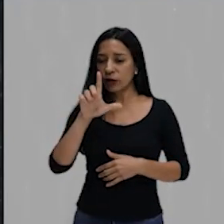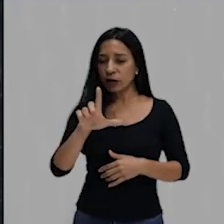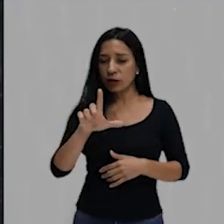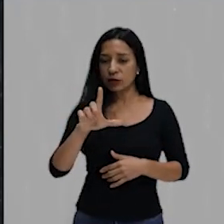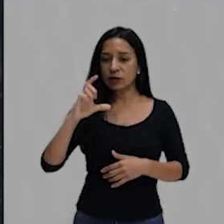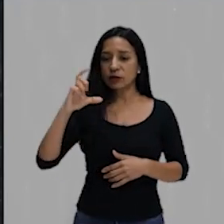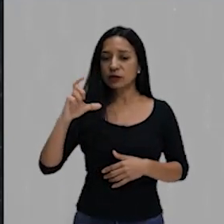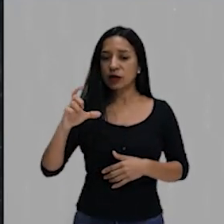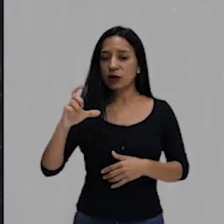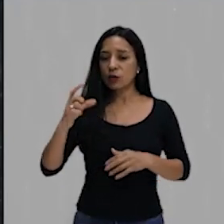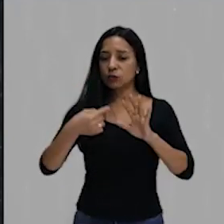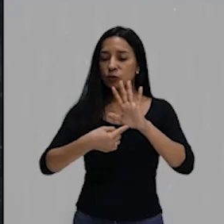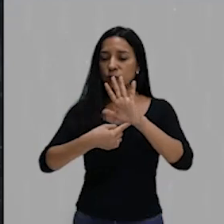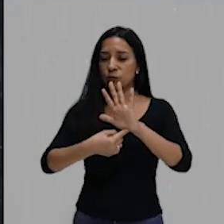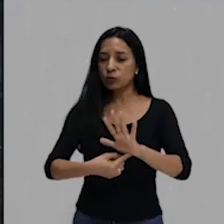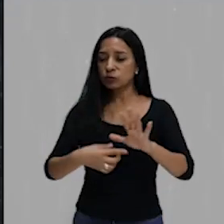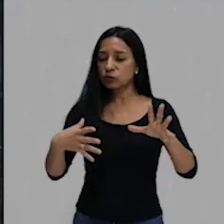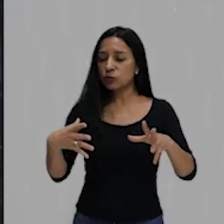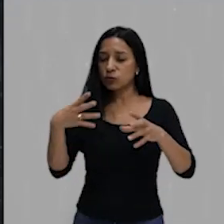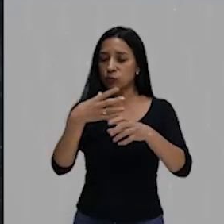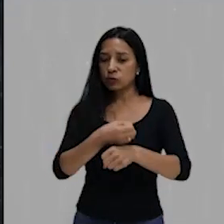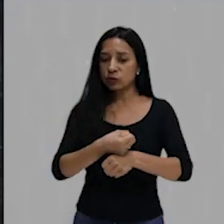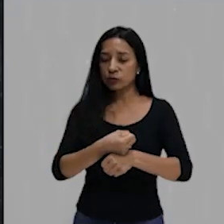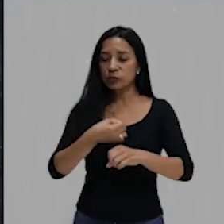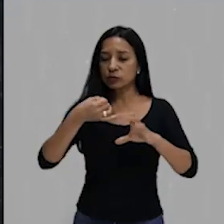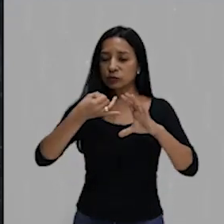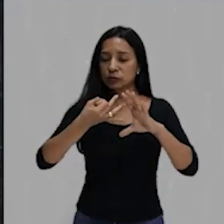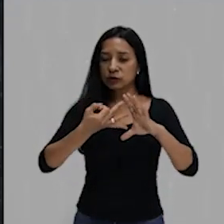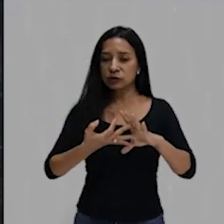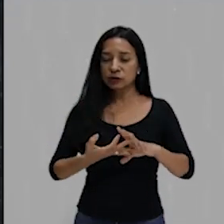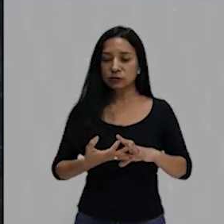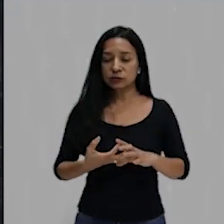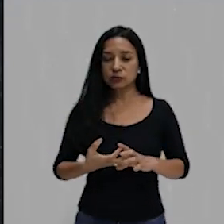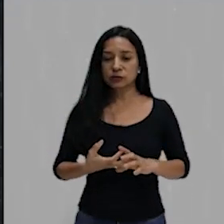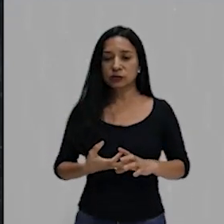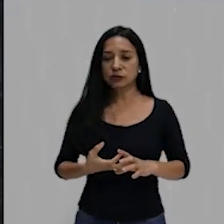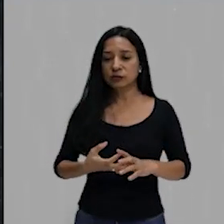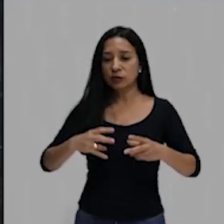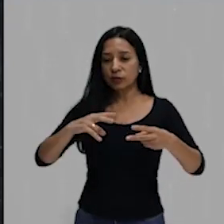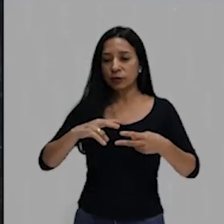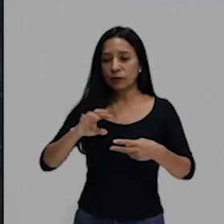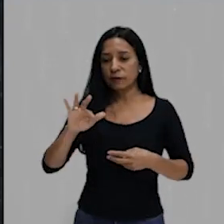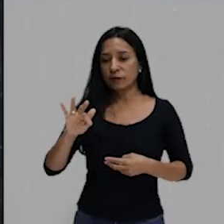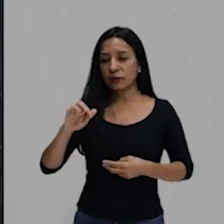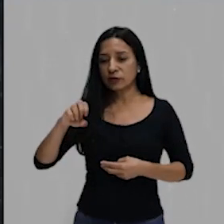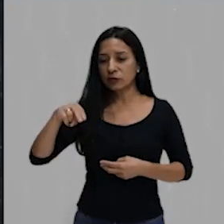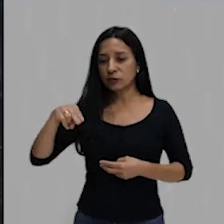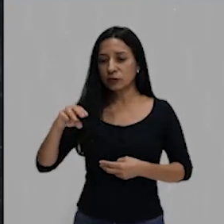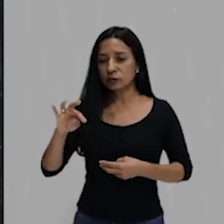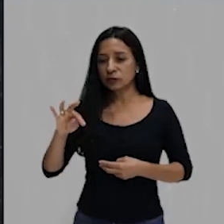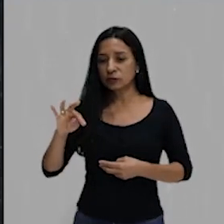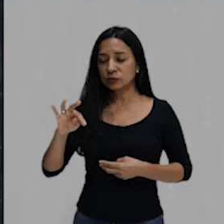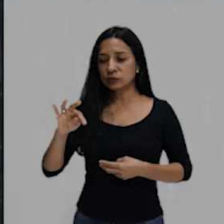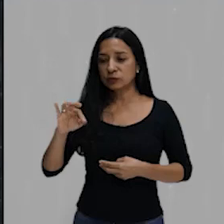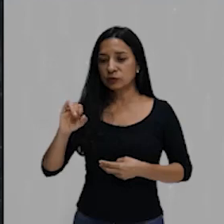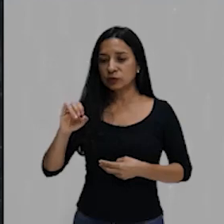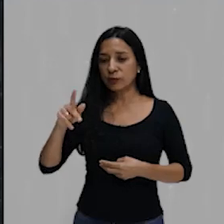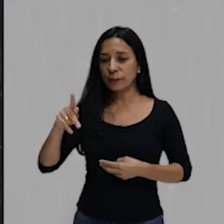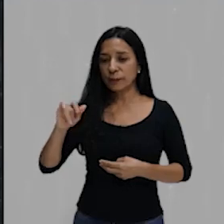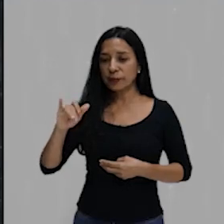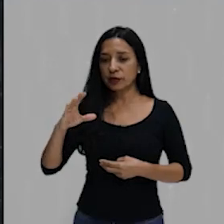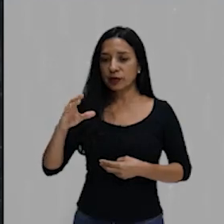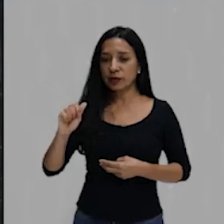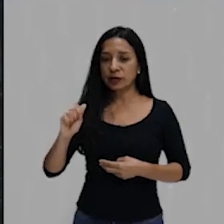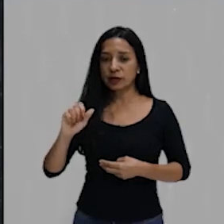expressou por completo as suas características fenotípicas, ok? Os